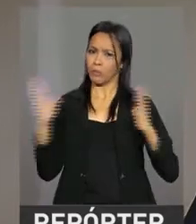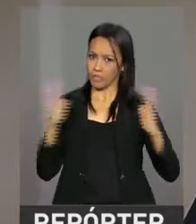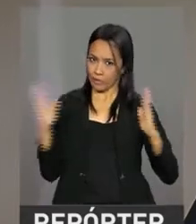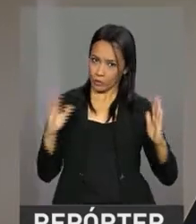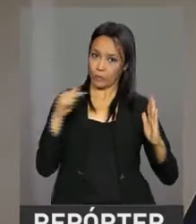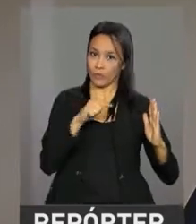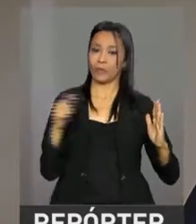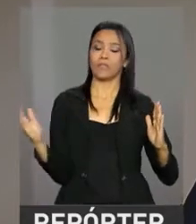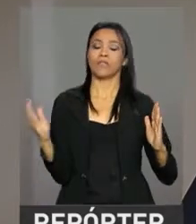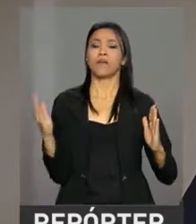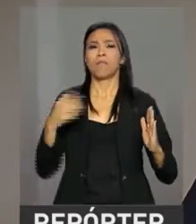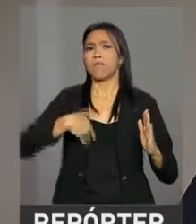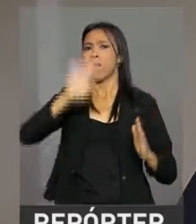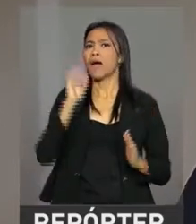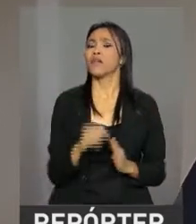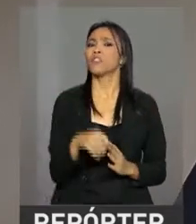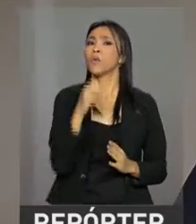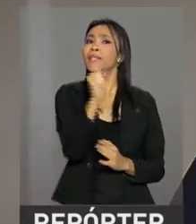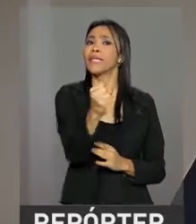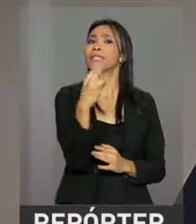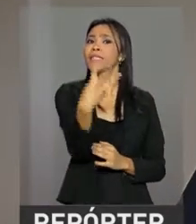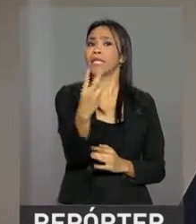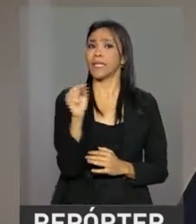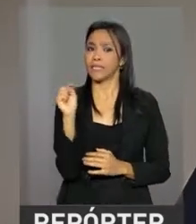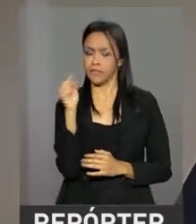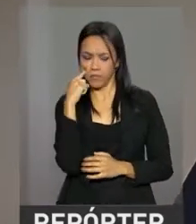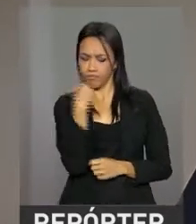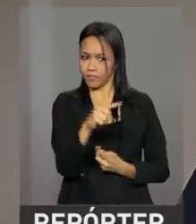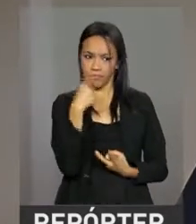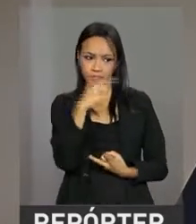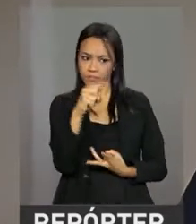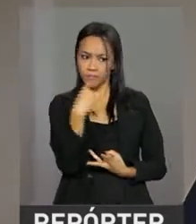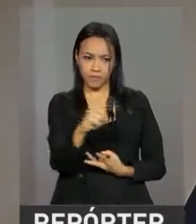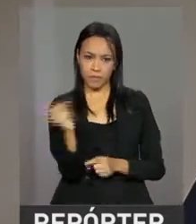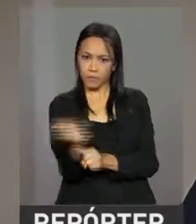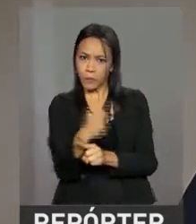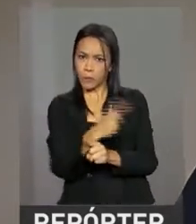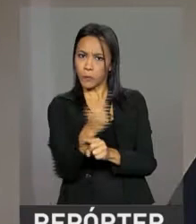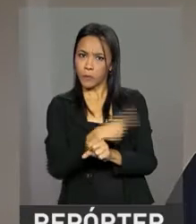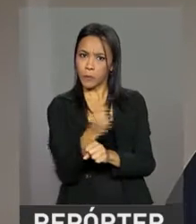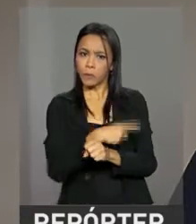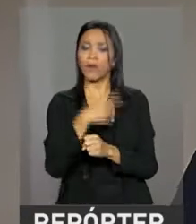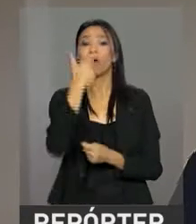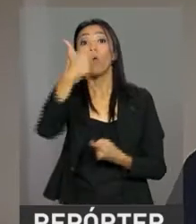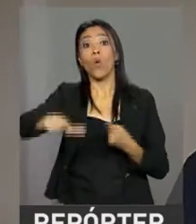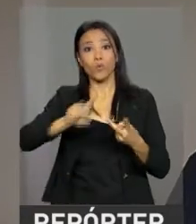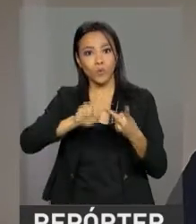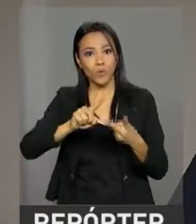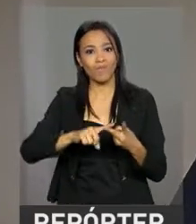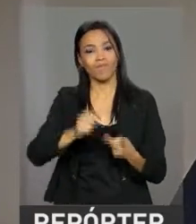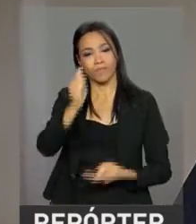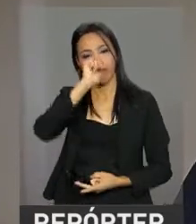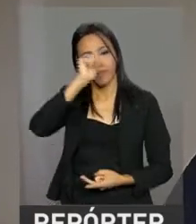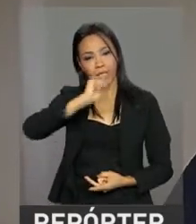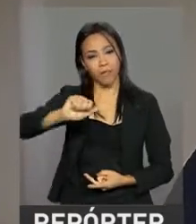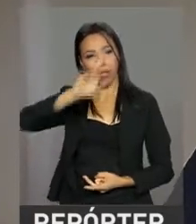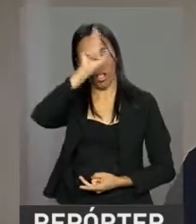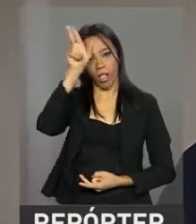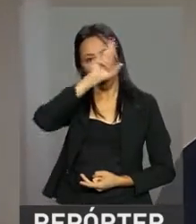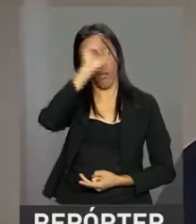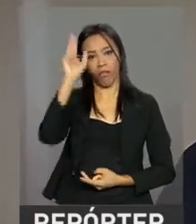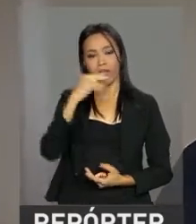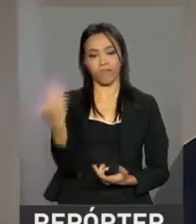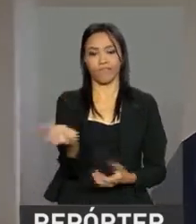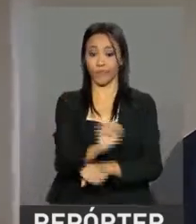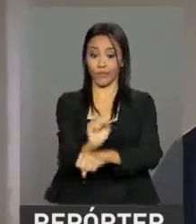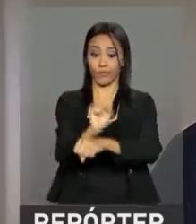ano, mais de 83 mil registros de motoristas em excesso de velocidade. Outro alvo é alcoolemia, né? Pessoas dirigindo sob a